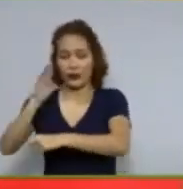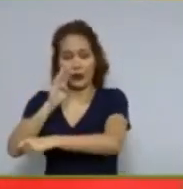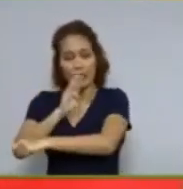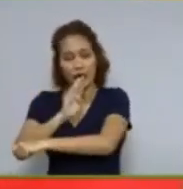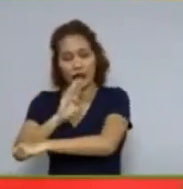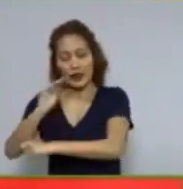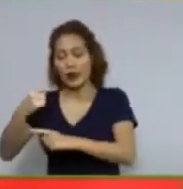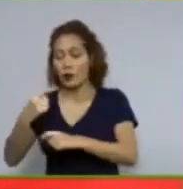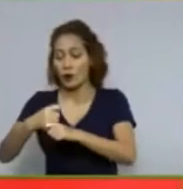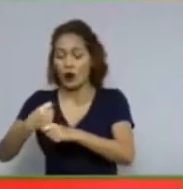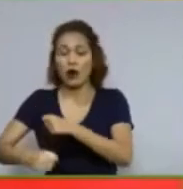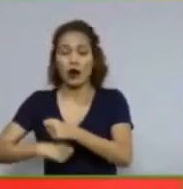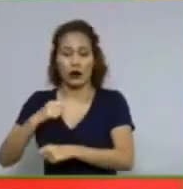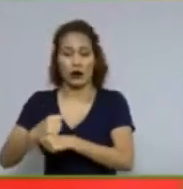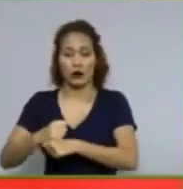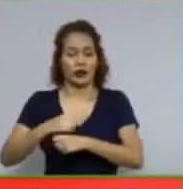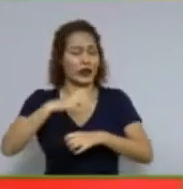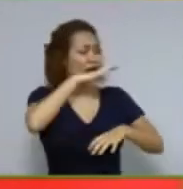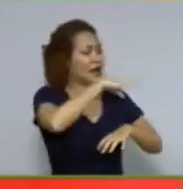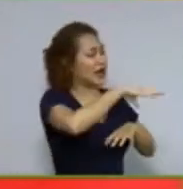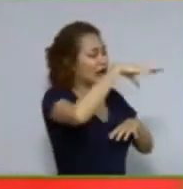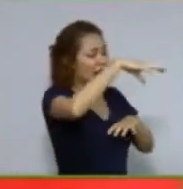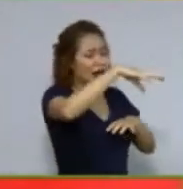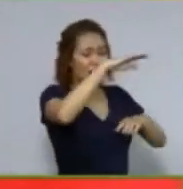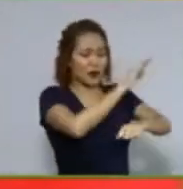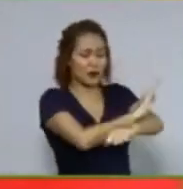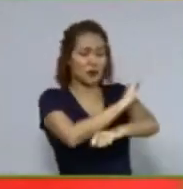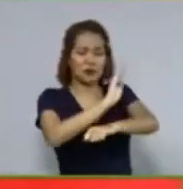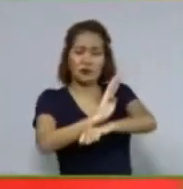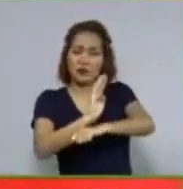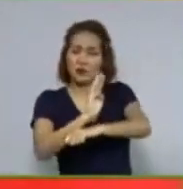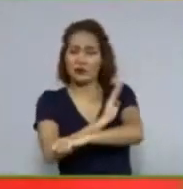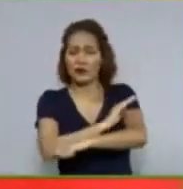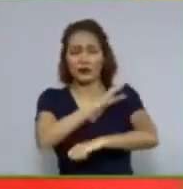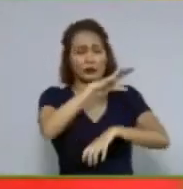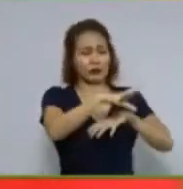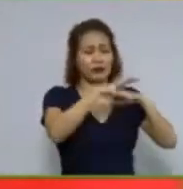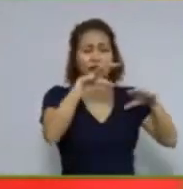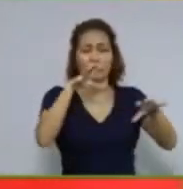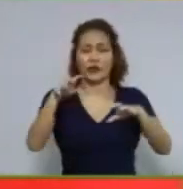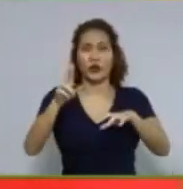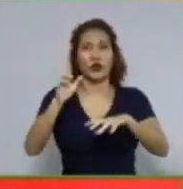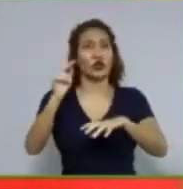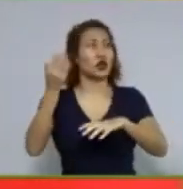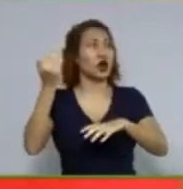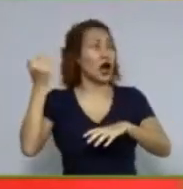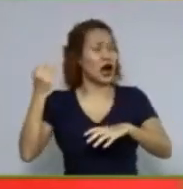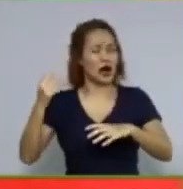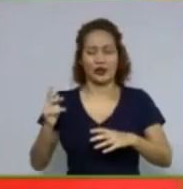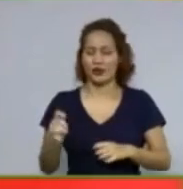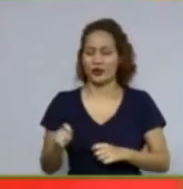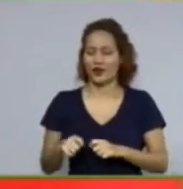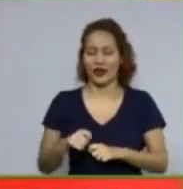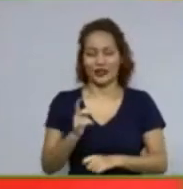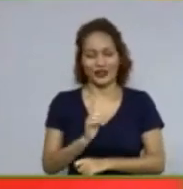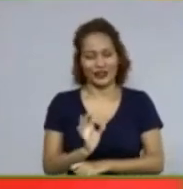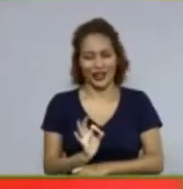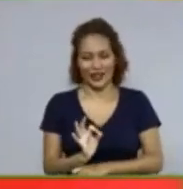isso nunca foi feito na história de Belém e esse ano ele